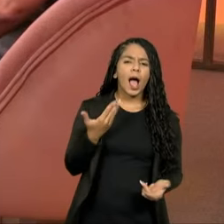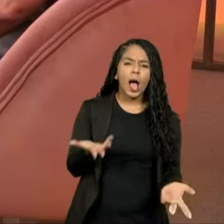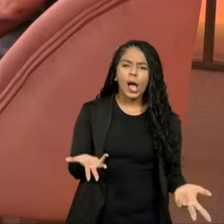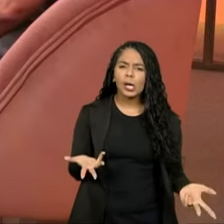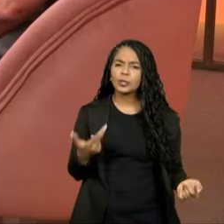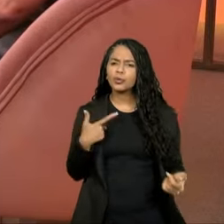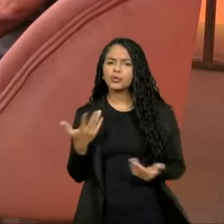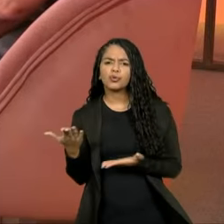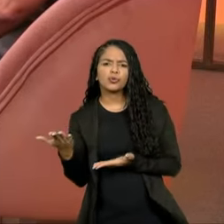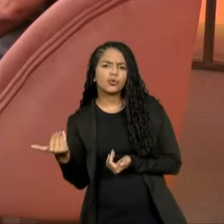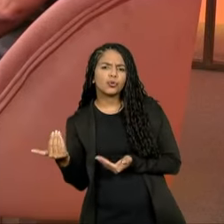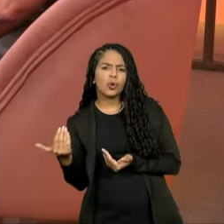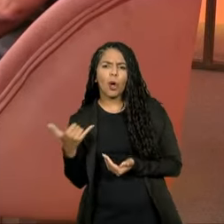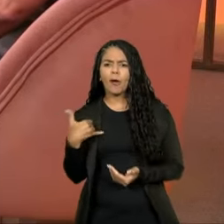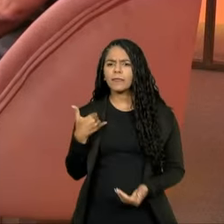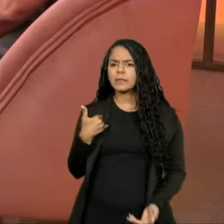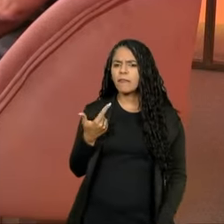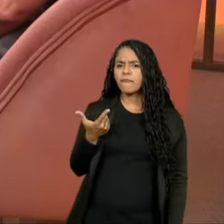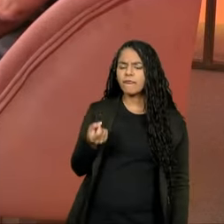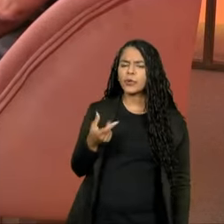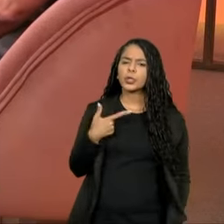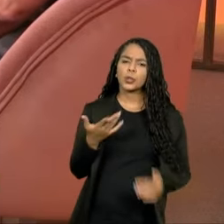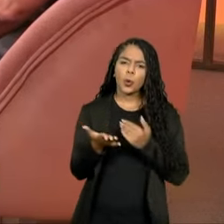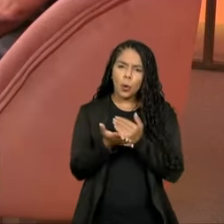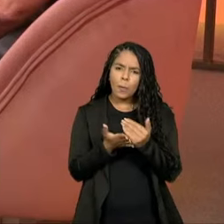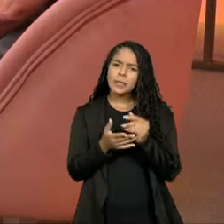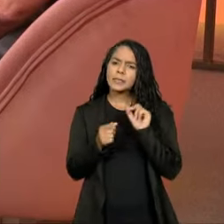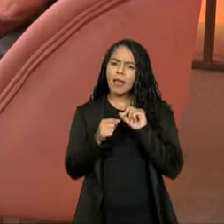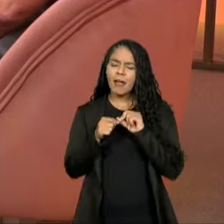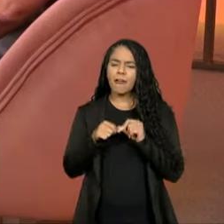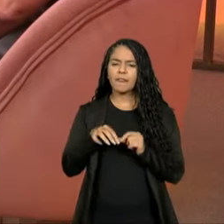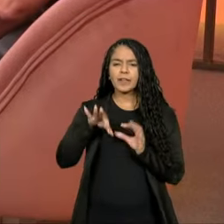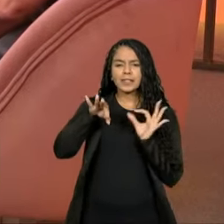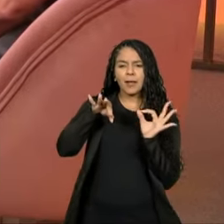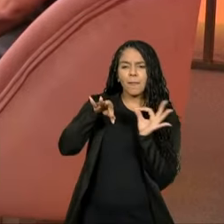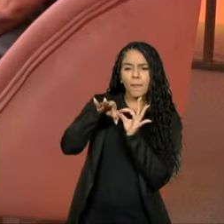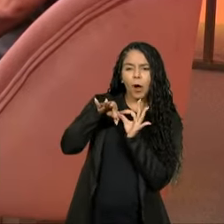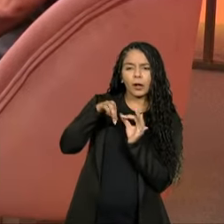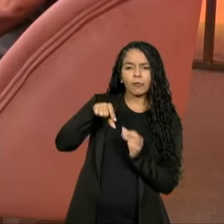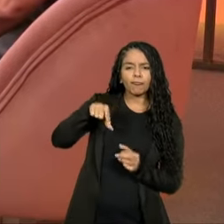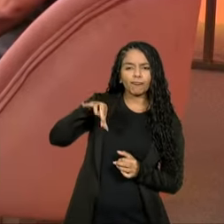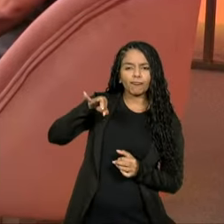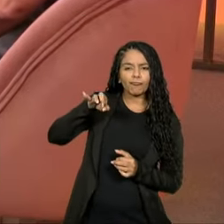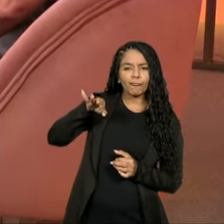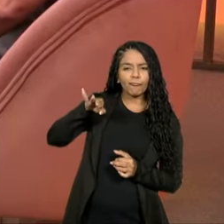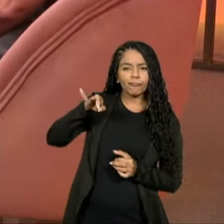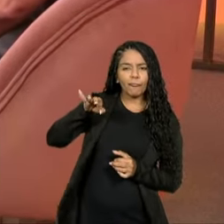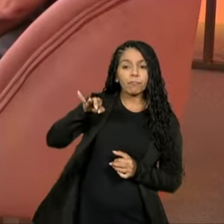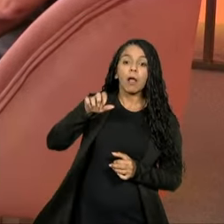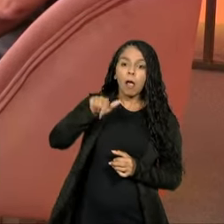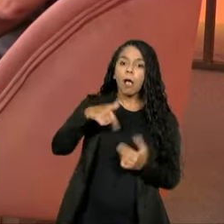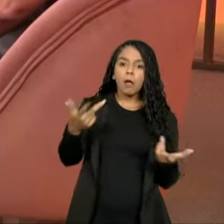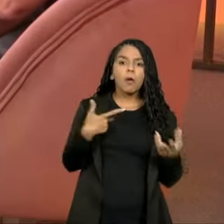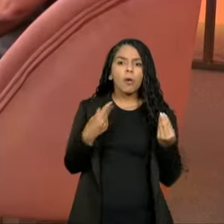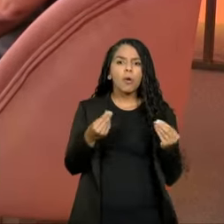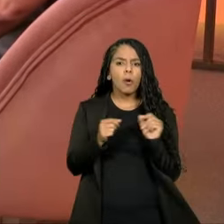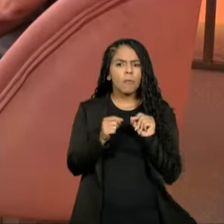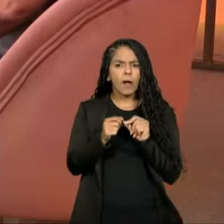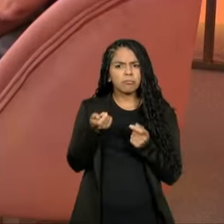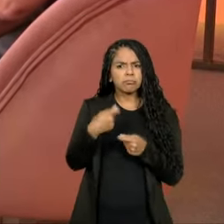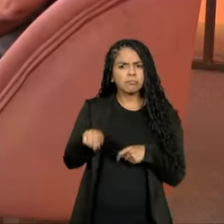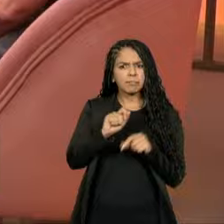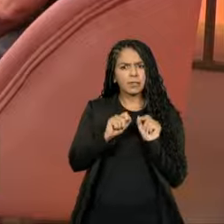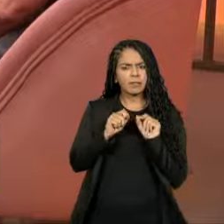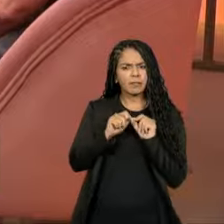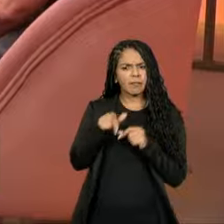de jovem, de 20 anos, já deve começar a fazer. Porque ginástica a gente faz desde que a gente... Então, lá não precisa fazer ginástica?